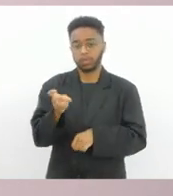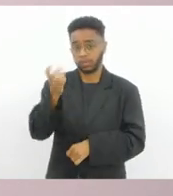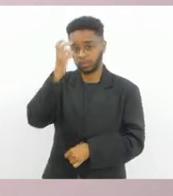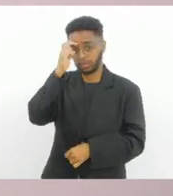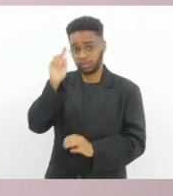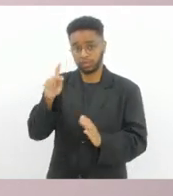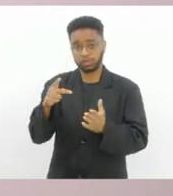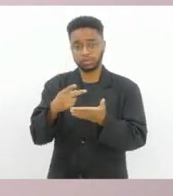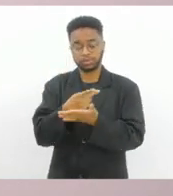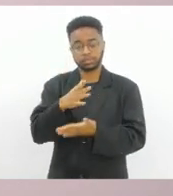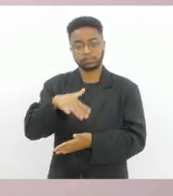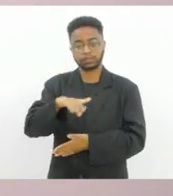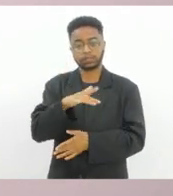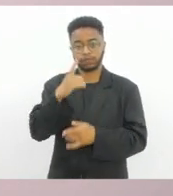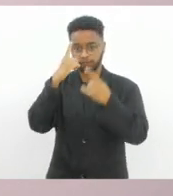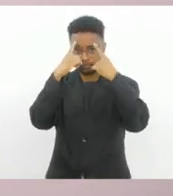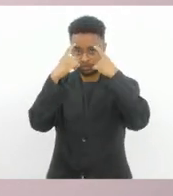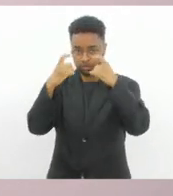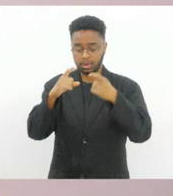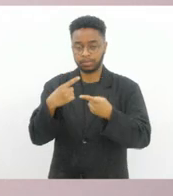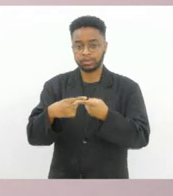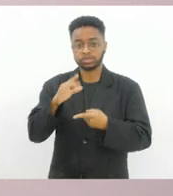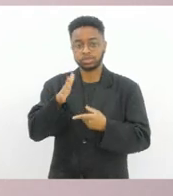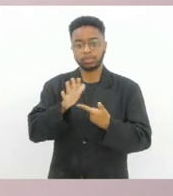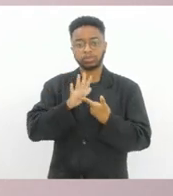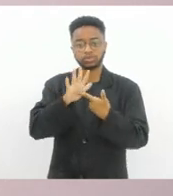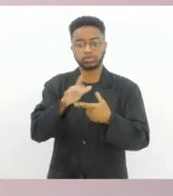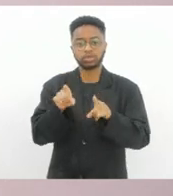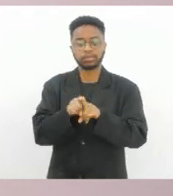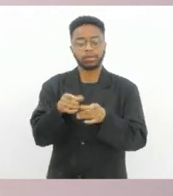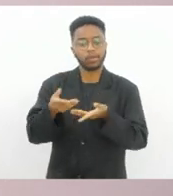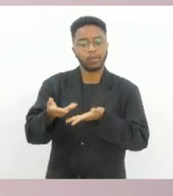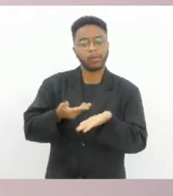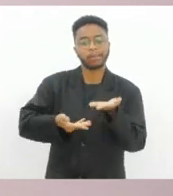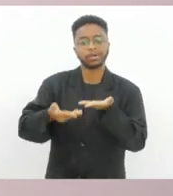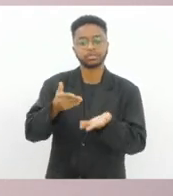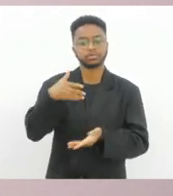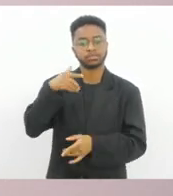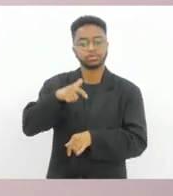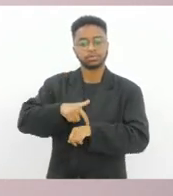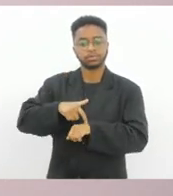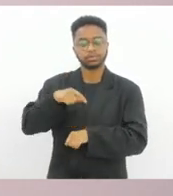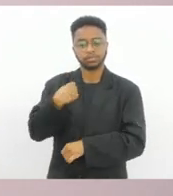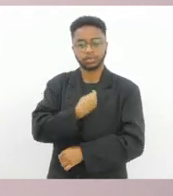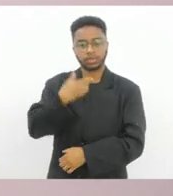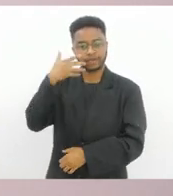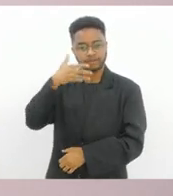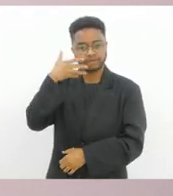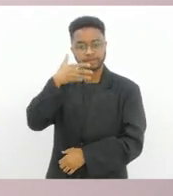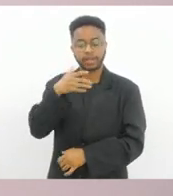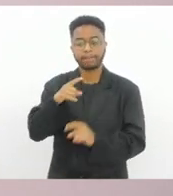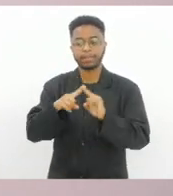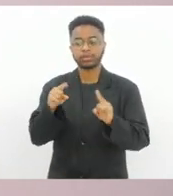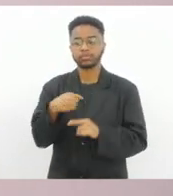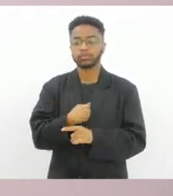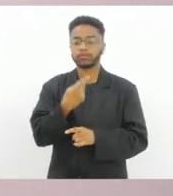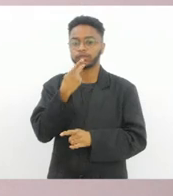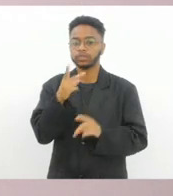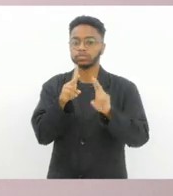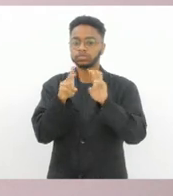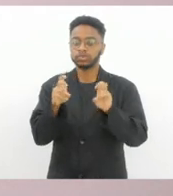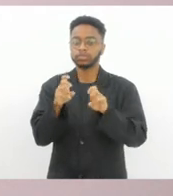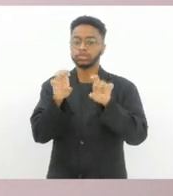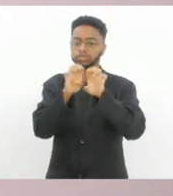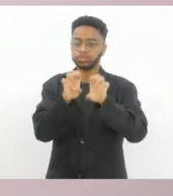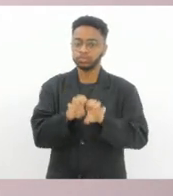nos foi dito e compartilhado através das nossas falas e trocas aqui, né? A gente está falando de uma estrutura de cultura